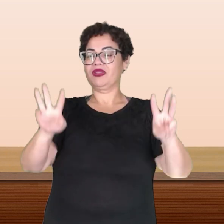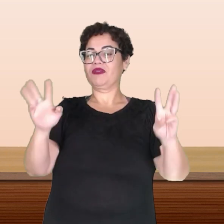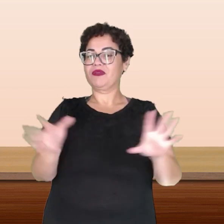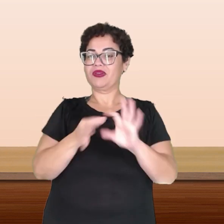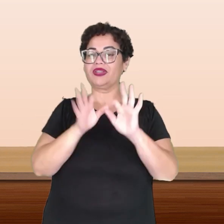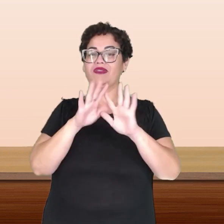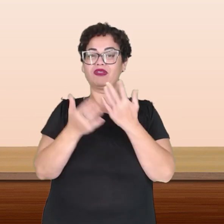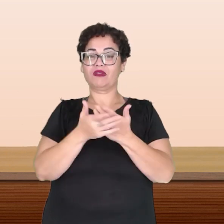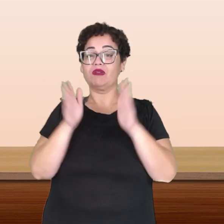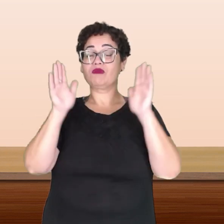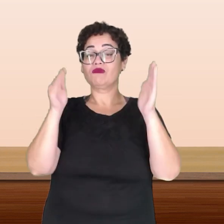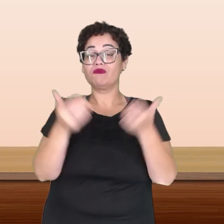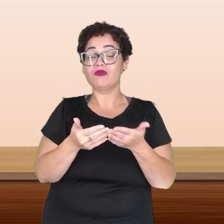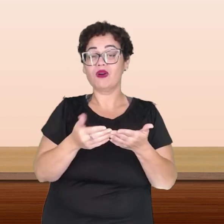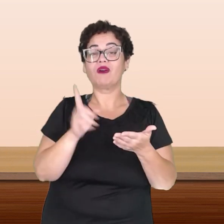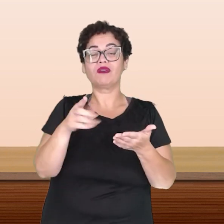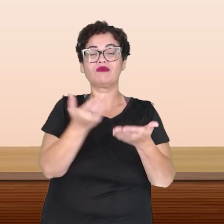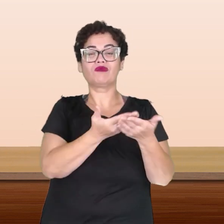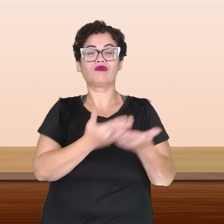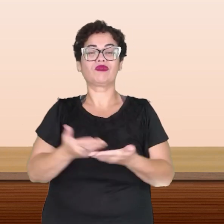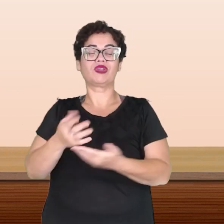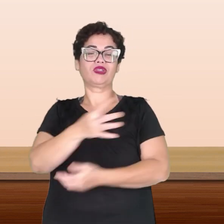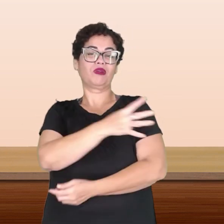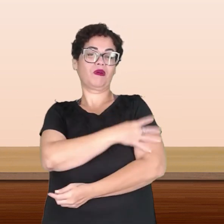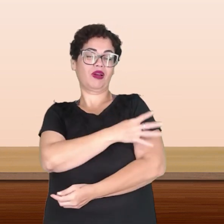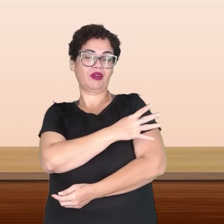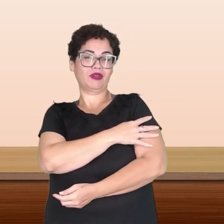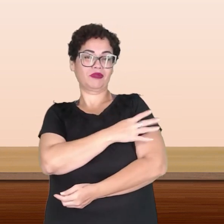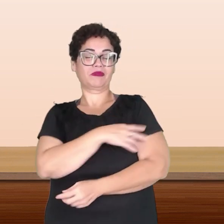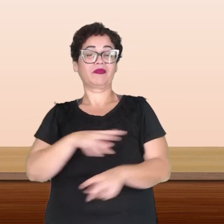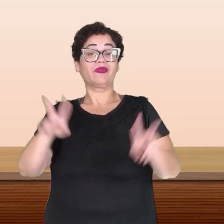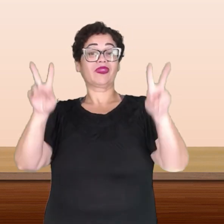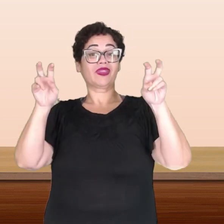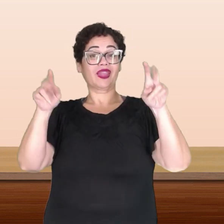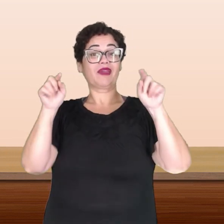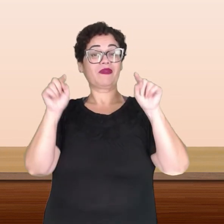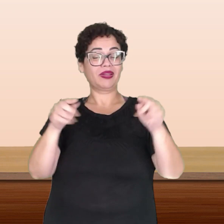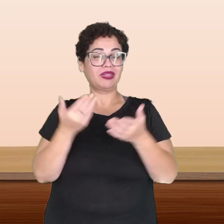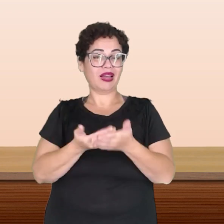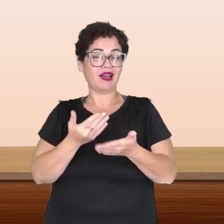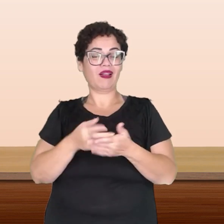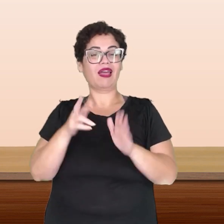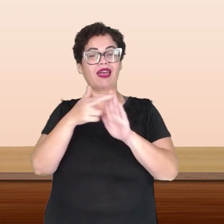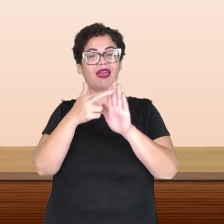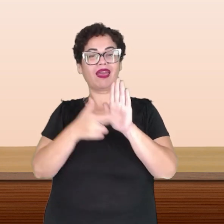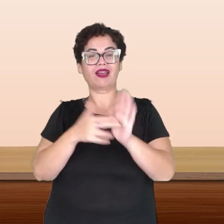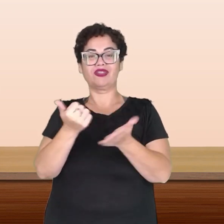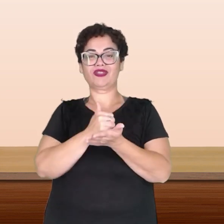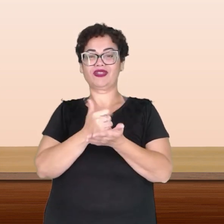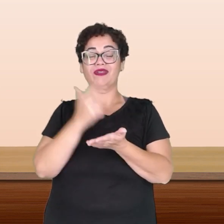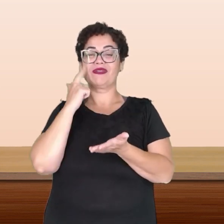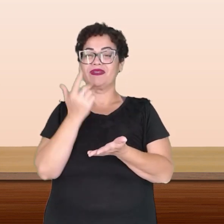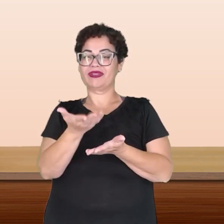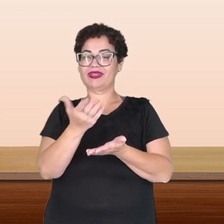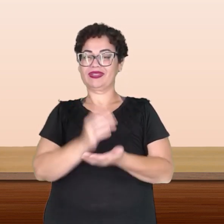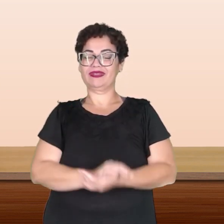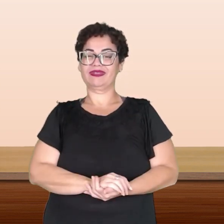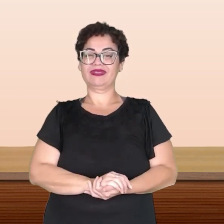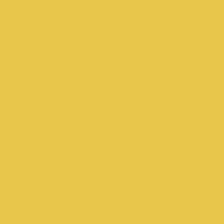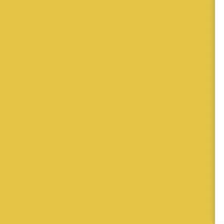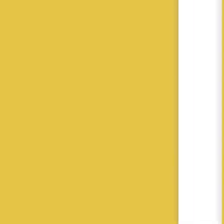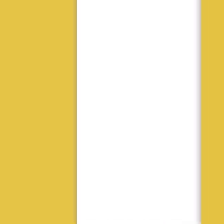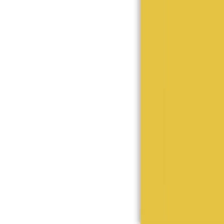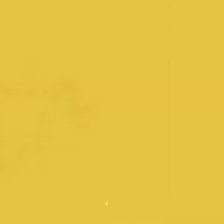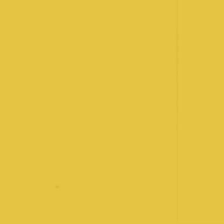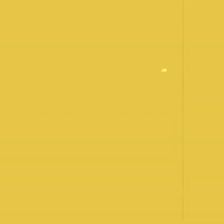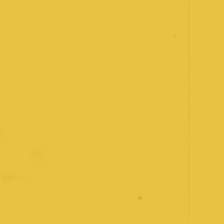portal Conexão Escola, voltada para estudantes do 4º ano. E o tema dessa aula é regras de jogo. Vamos aprender.